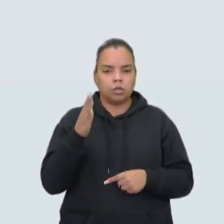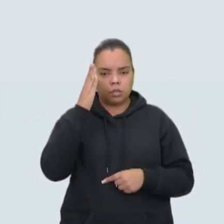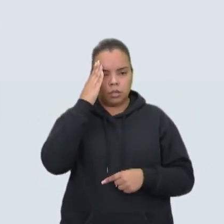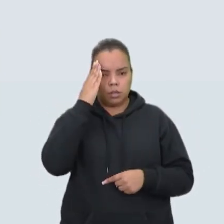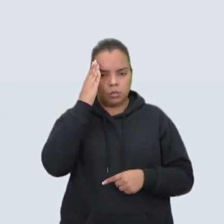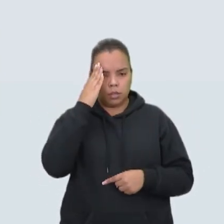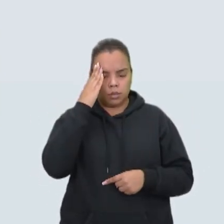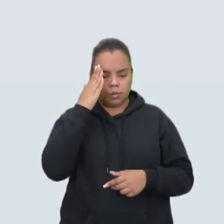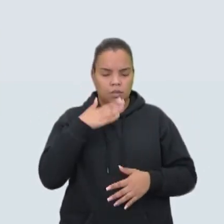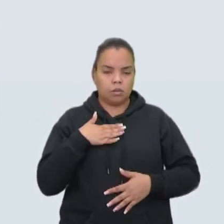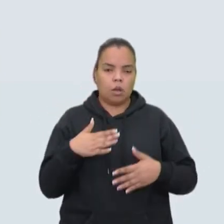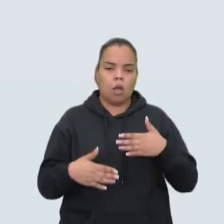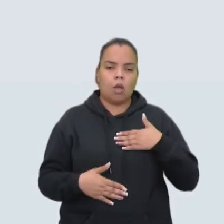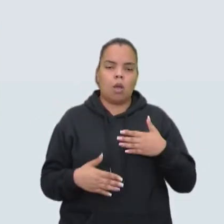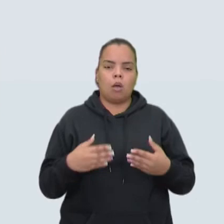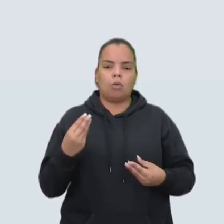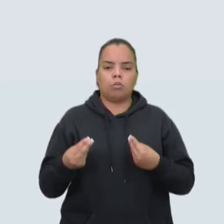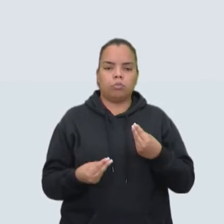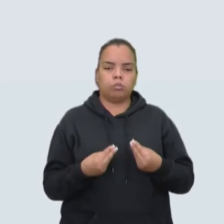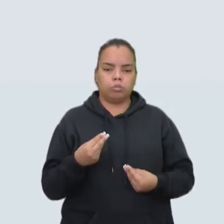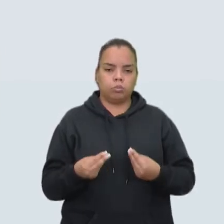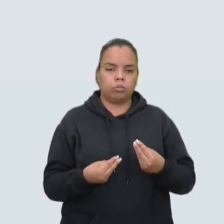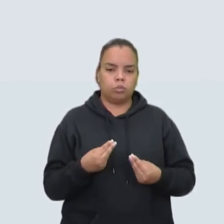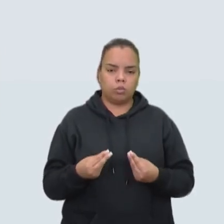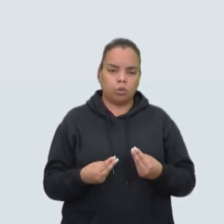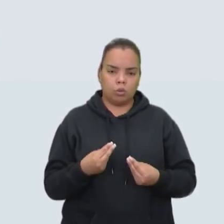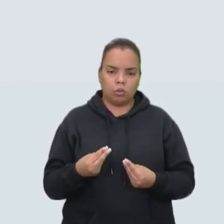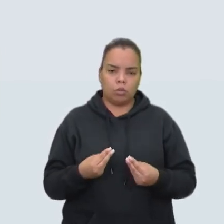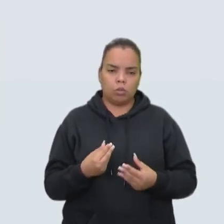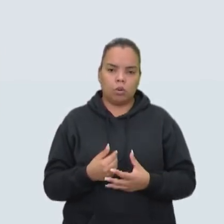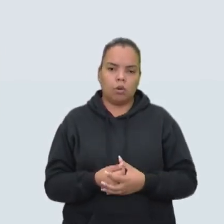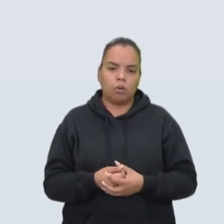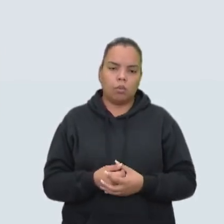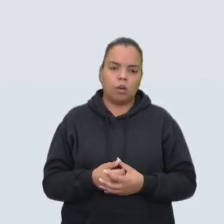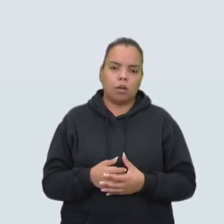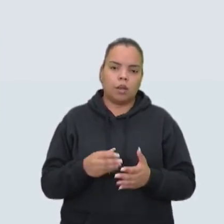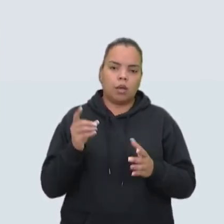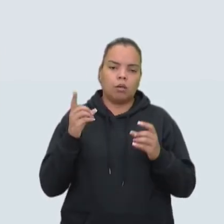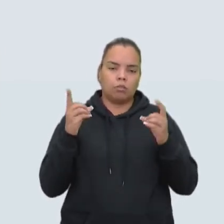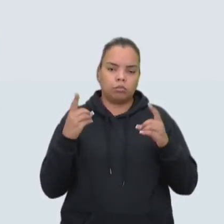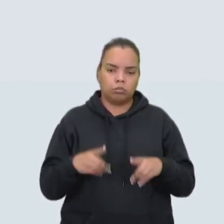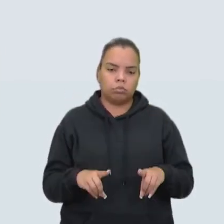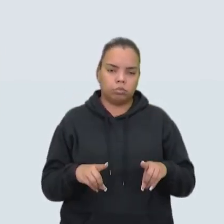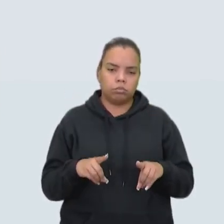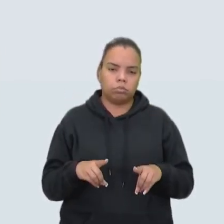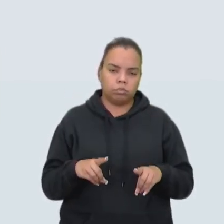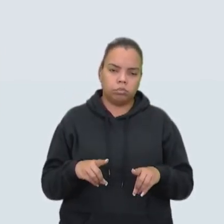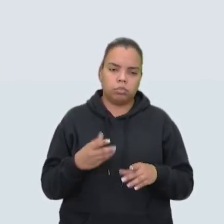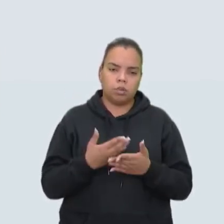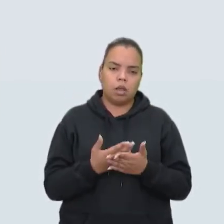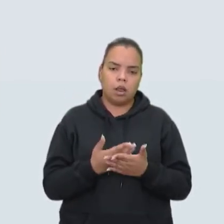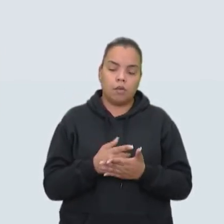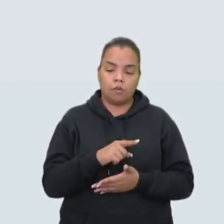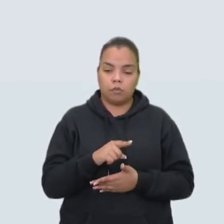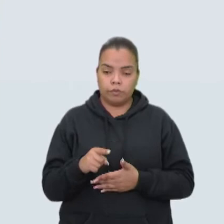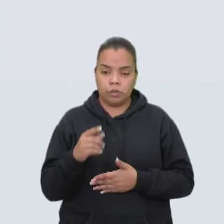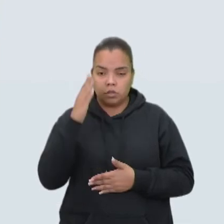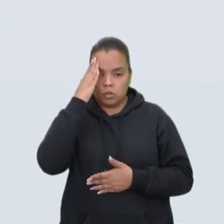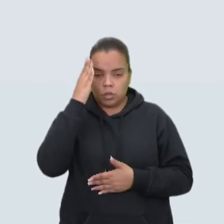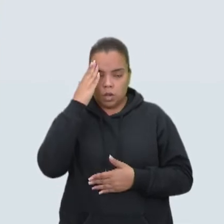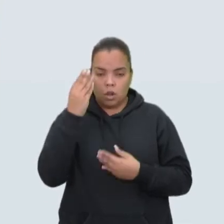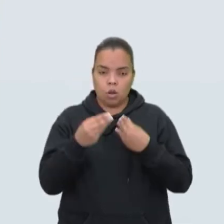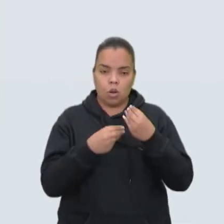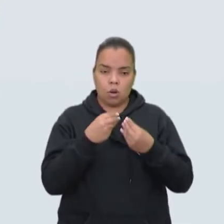padrões corporais, ectomorfo, mesomorfo e endomorfo. Na nossa última aula, vocês descobriram como que é possível montar um programa